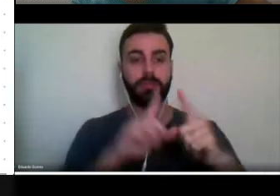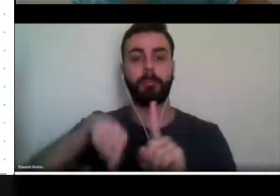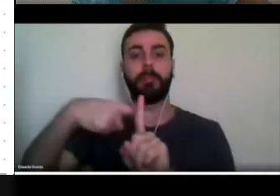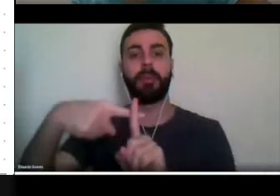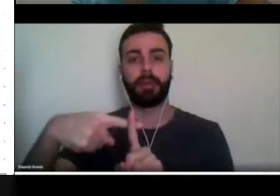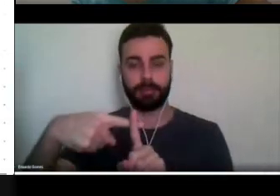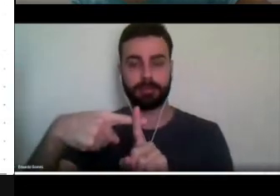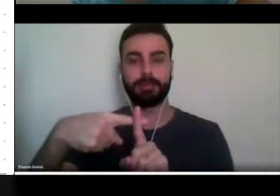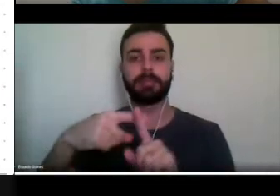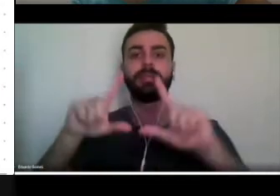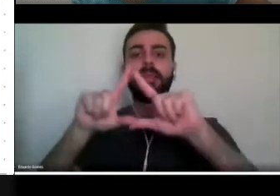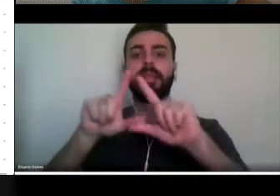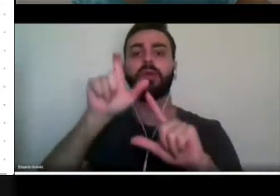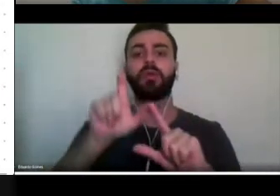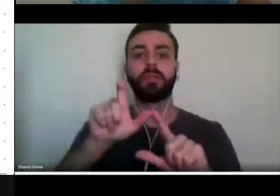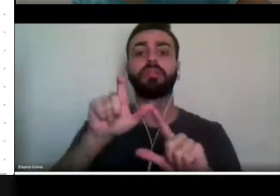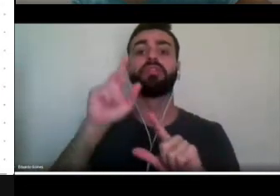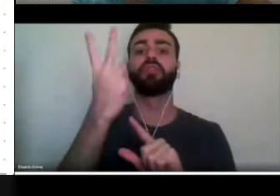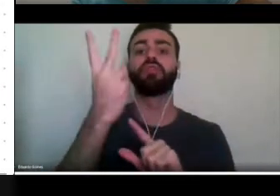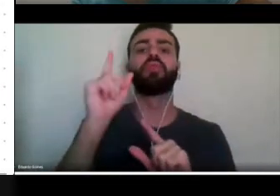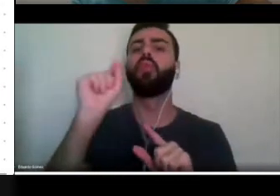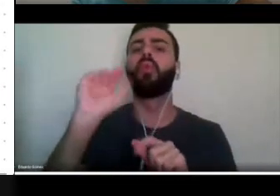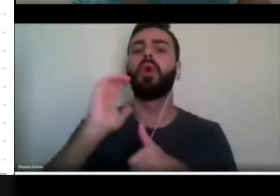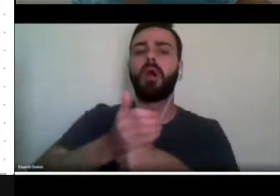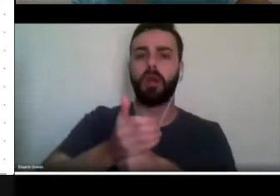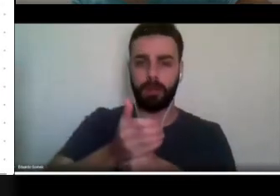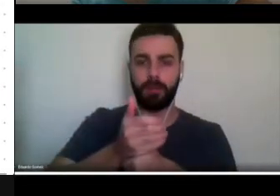ΔX2, né, que é V máximo,